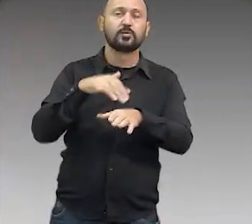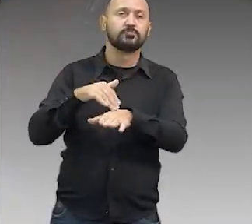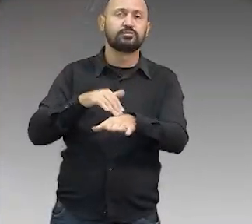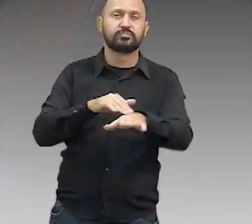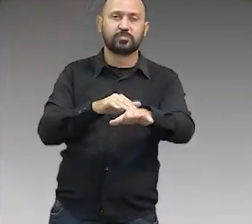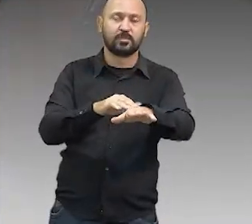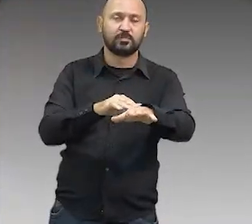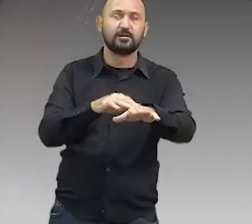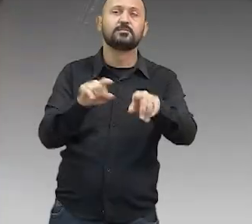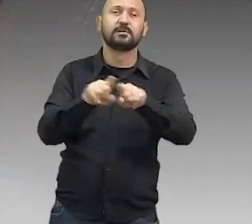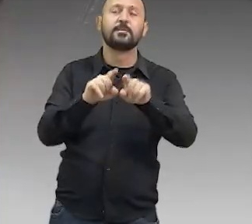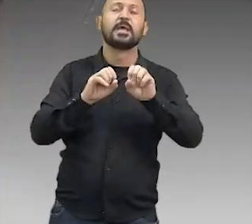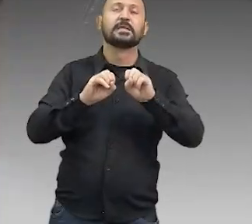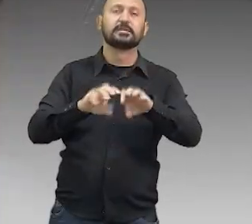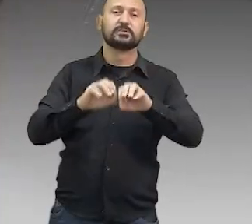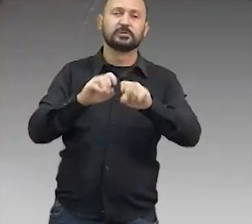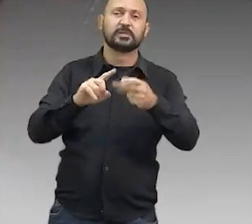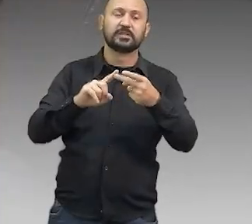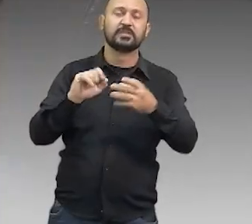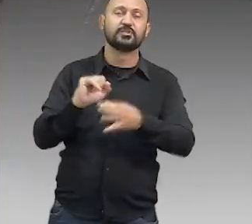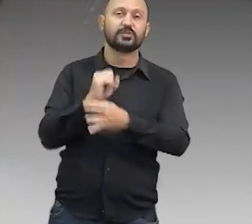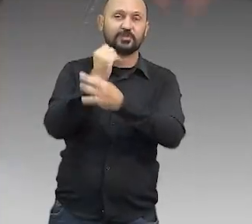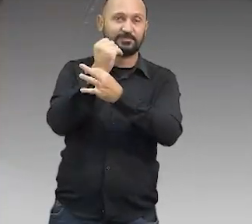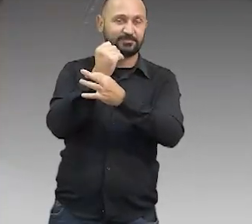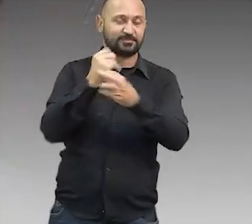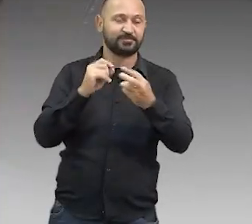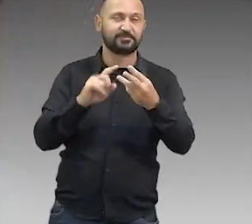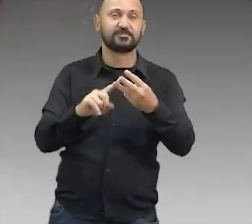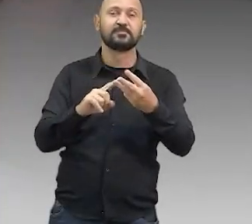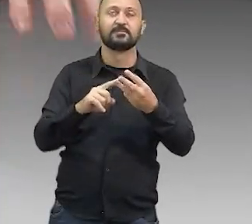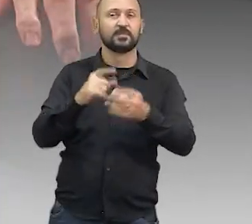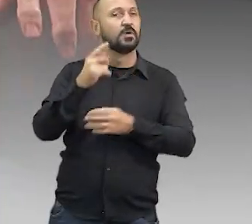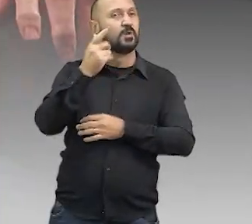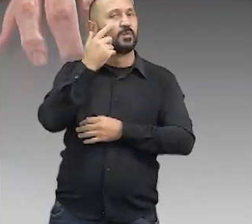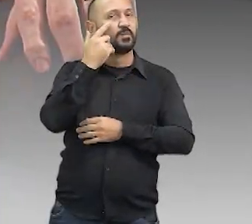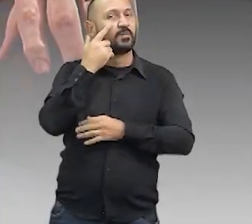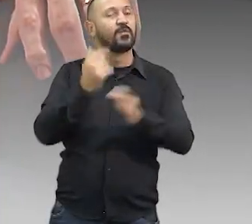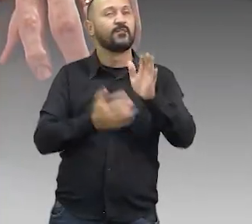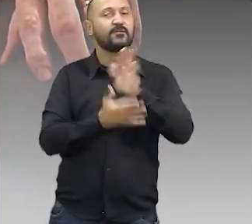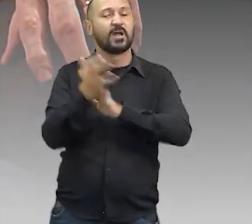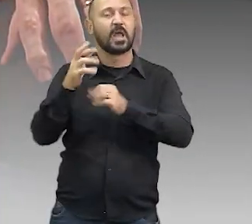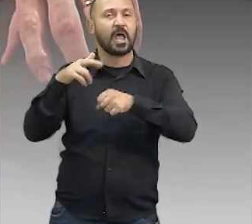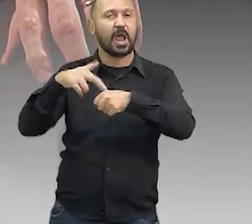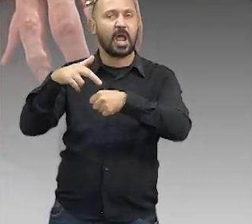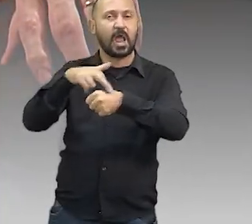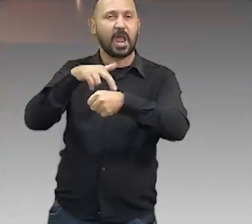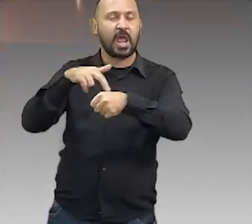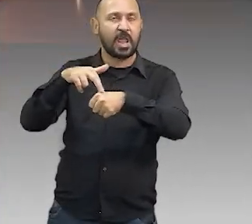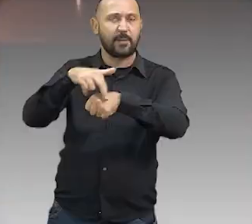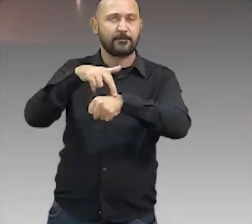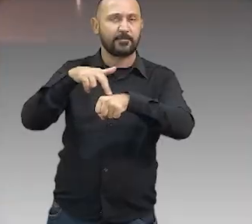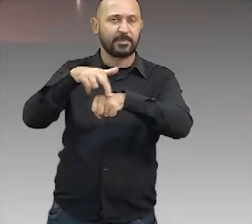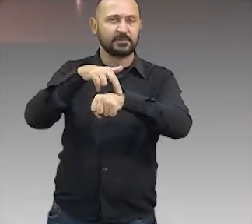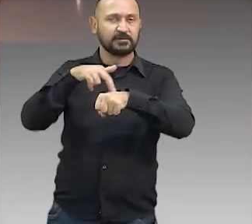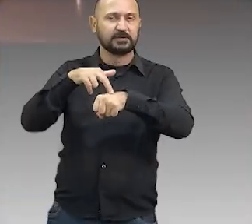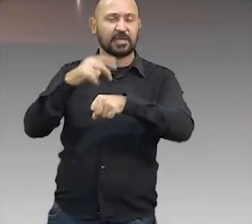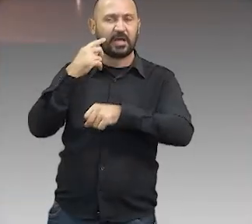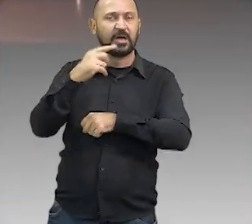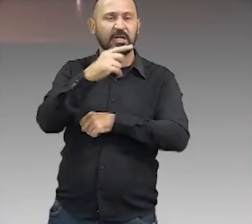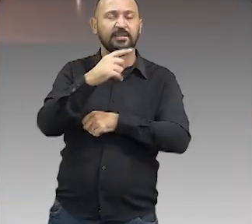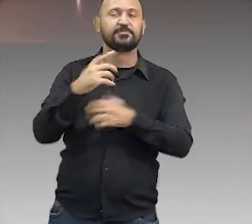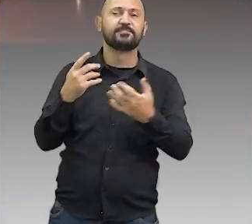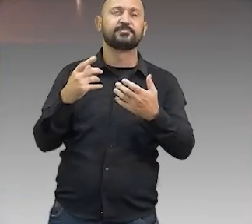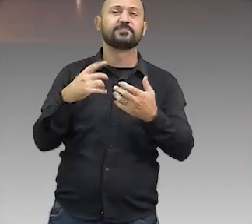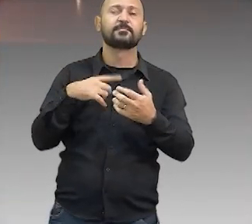no transporte, mas na educação, na segurança. E você pode ver, você vai lá em Ribas e Rio Pardo, que a coisa